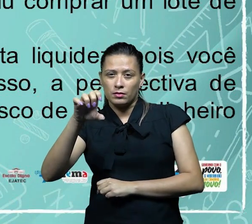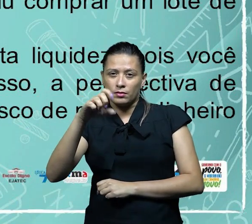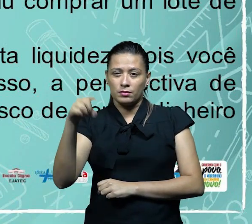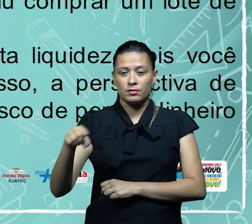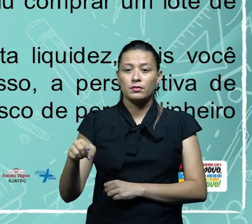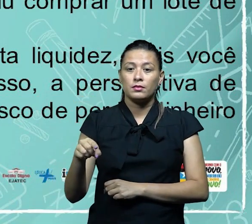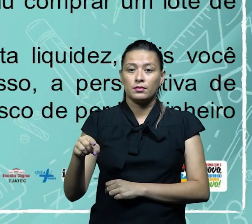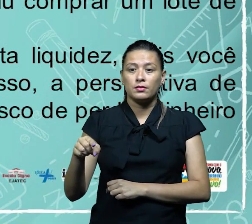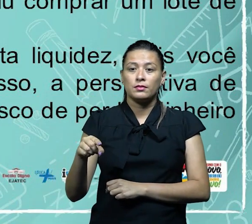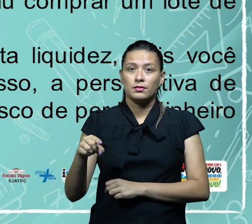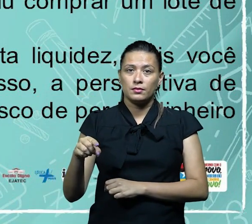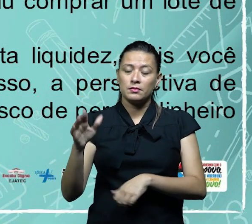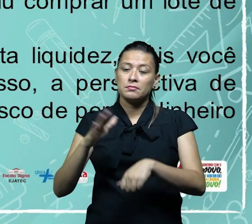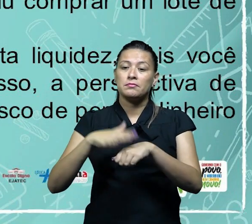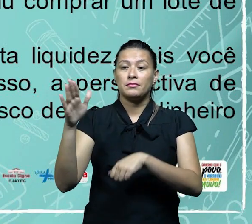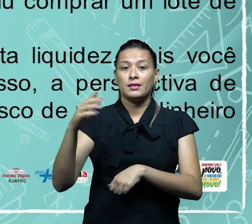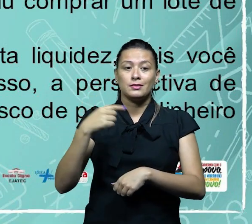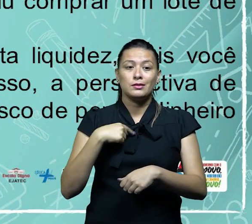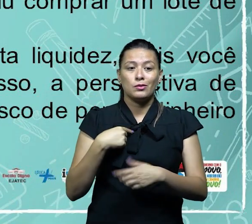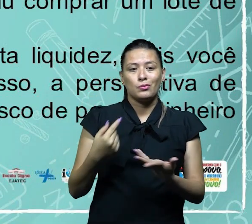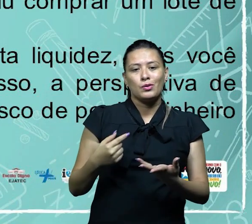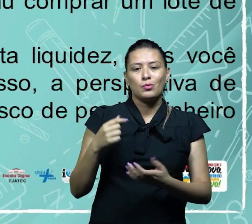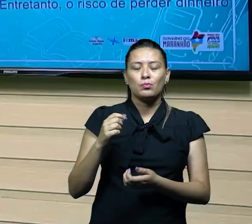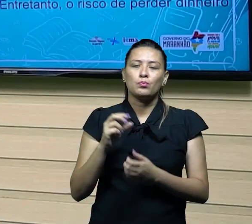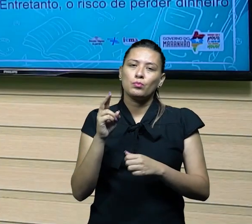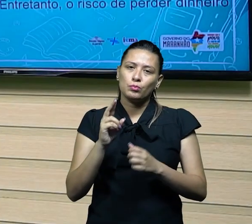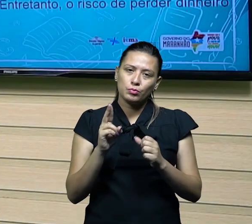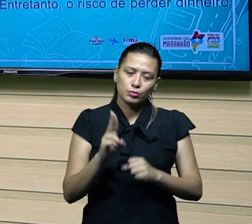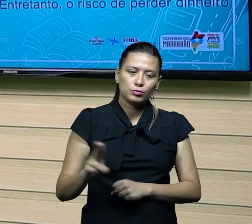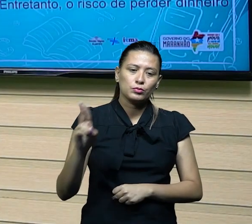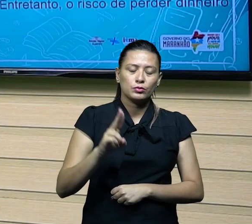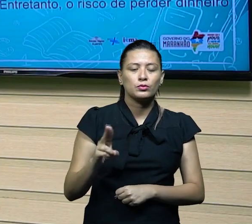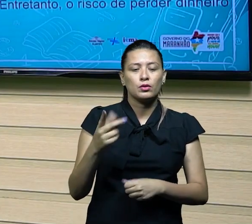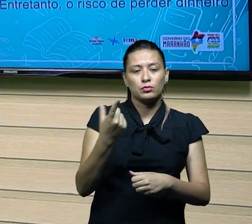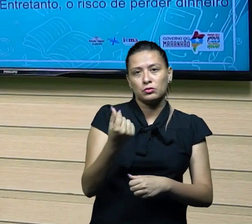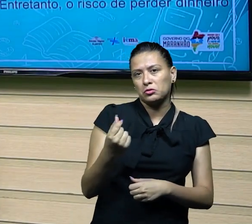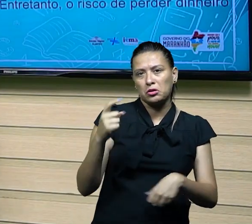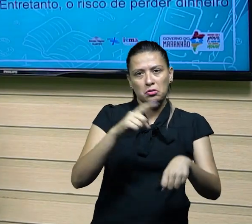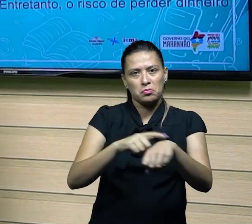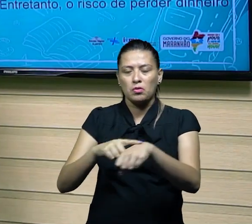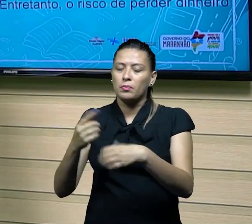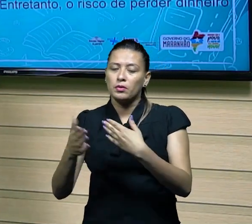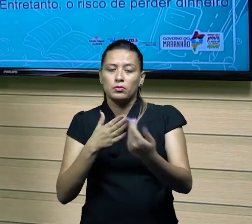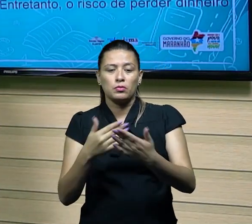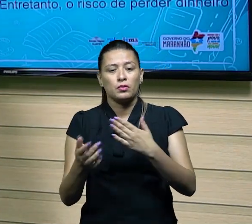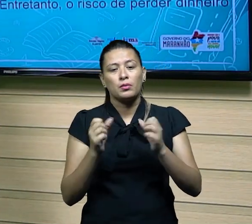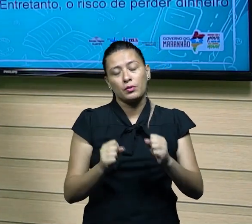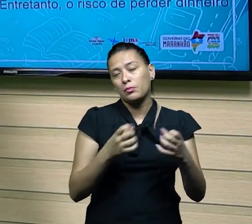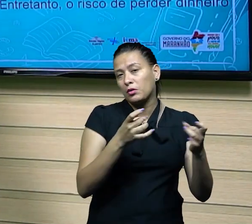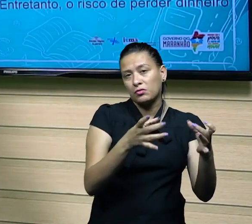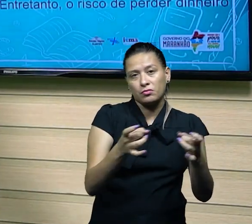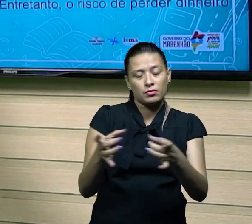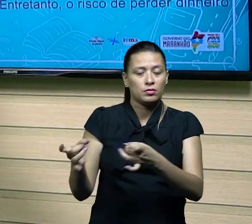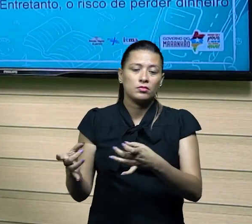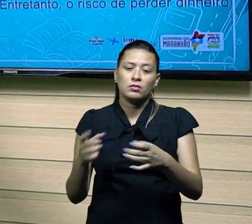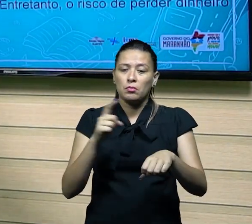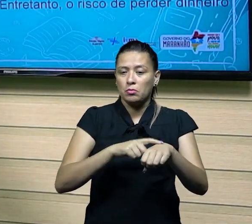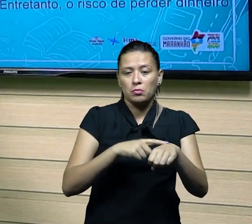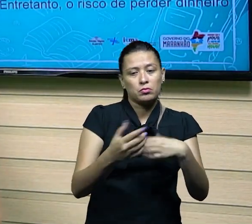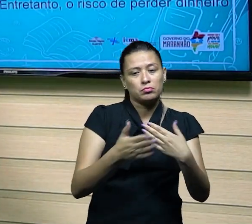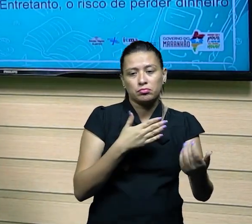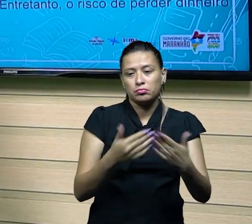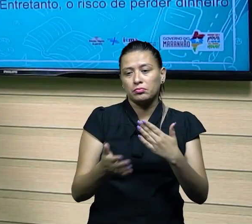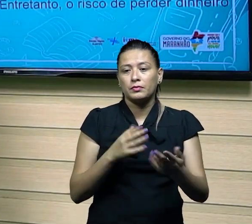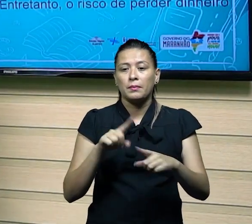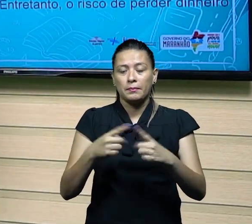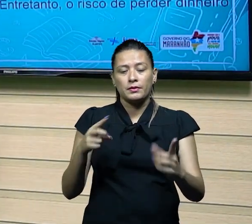lucro parece boa a longo prazo. Se eu manter aquele investimento lá, se a empresa começar a gerar lucro, começar a ter